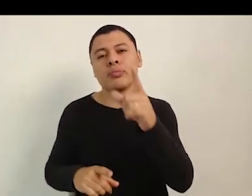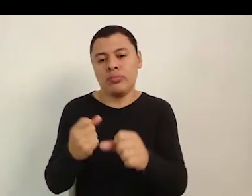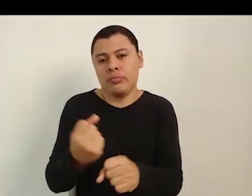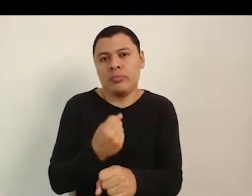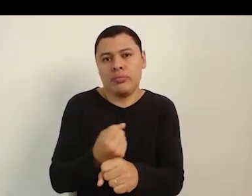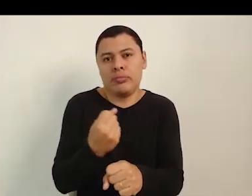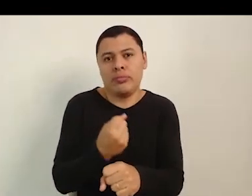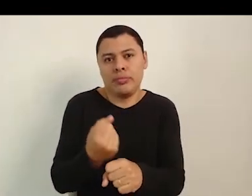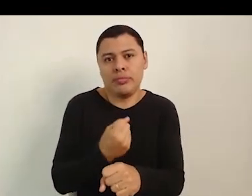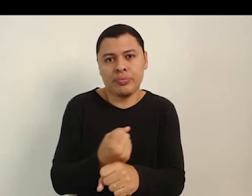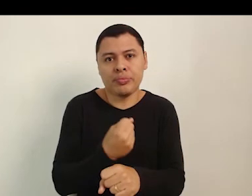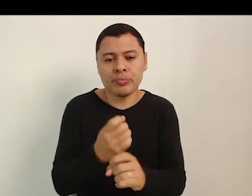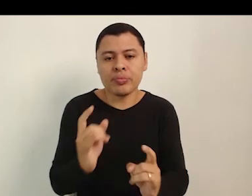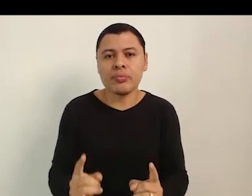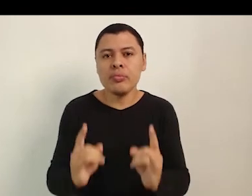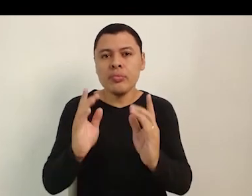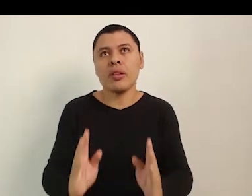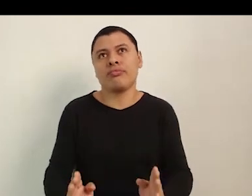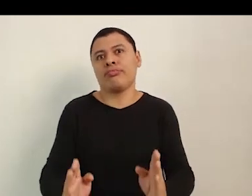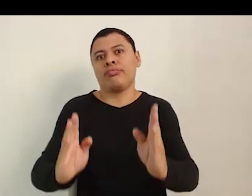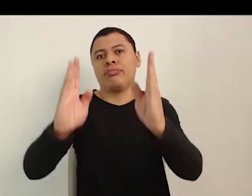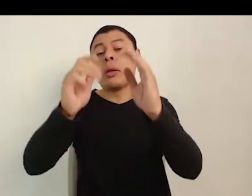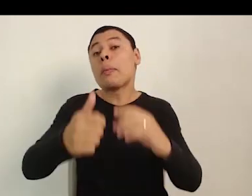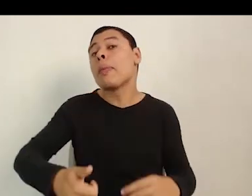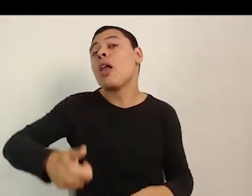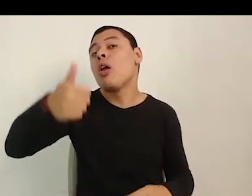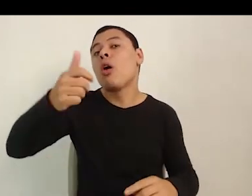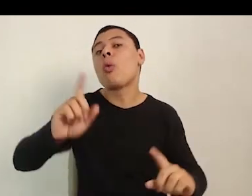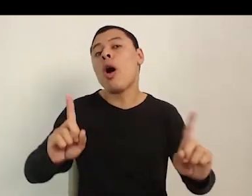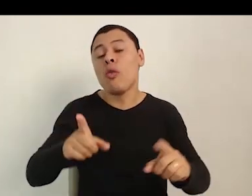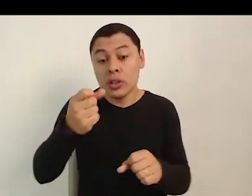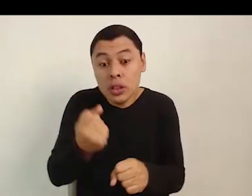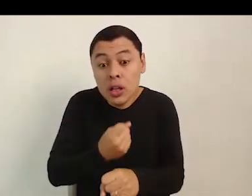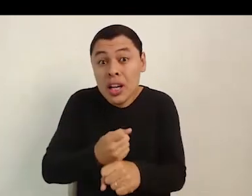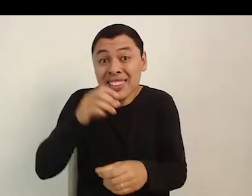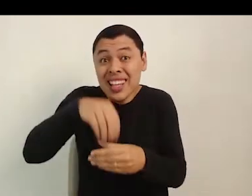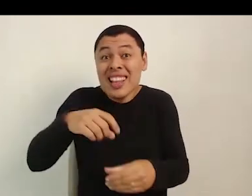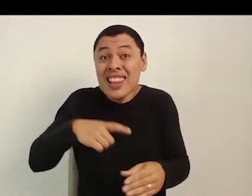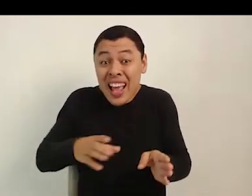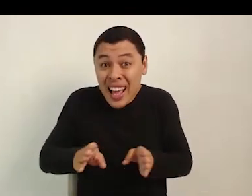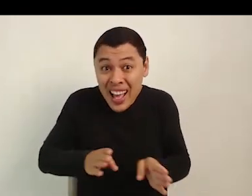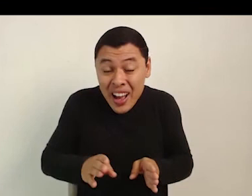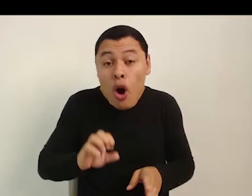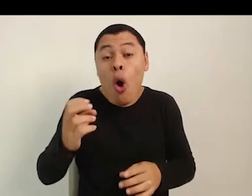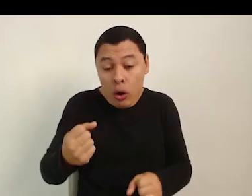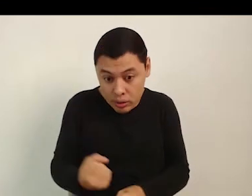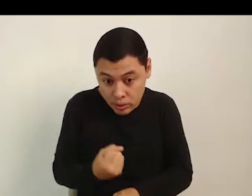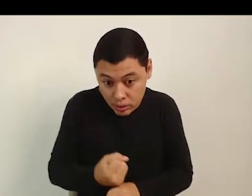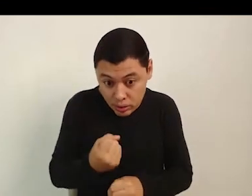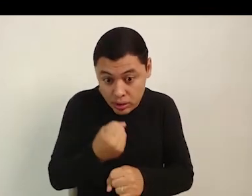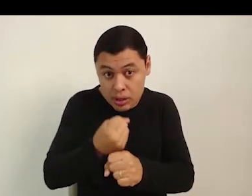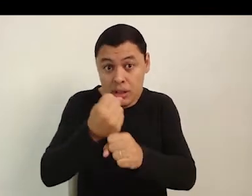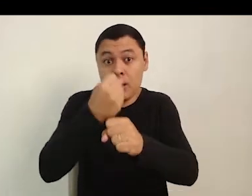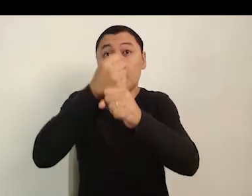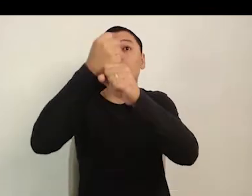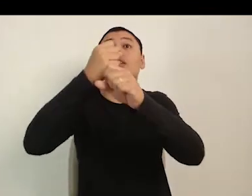agora. Qual que fica mais barato? Você já construir esse prédio acessível ou você construir um prédio e depois vir colocando todos os